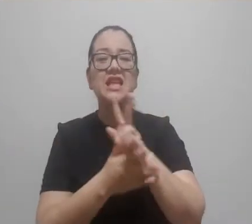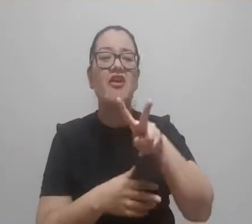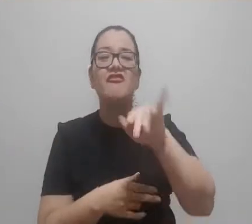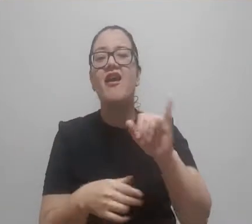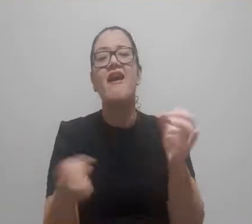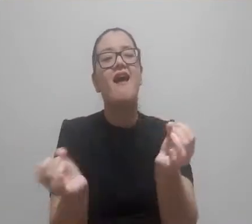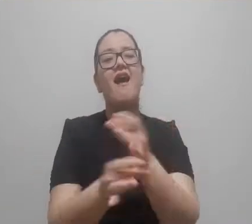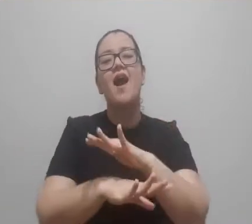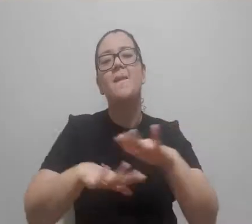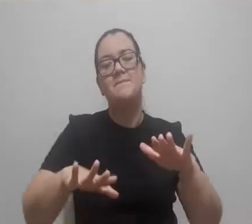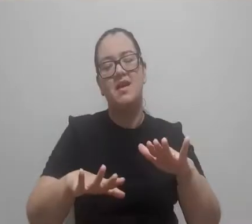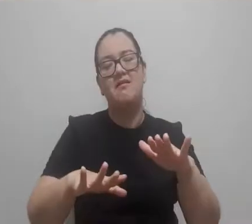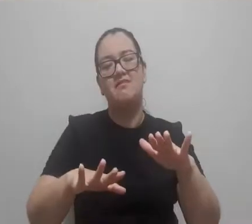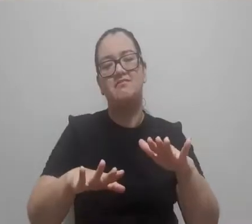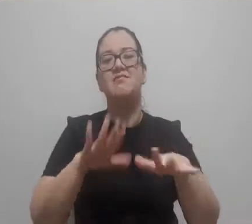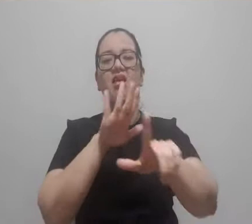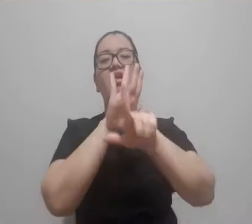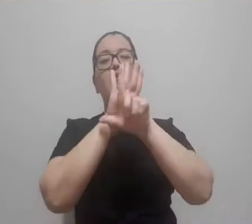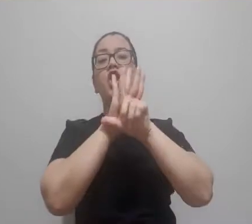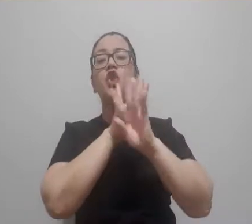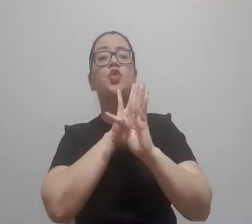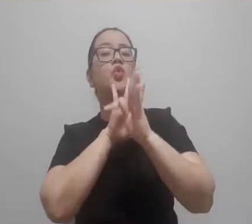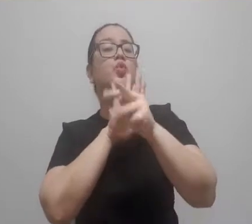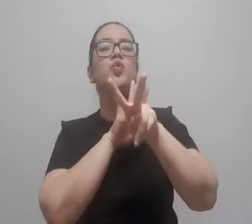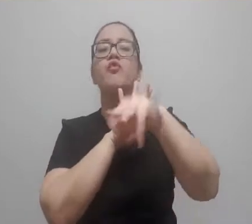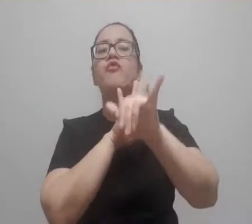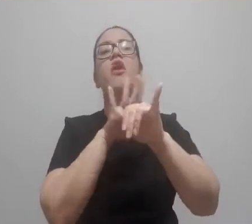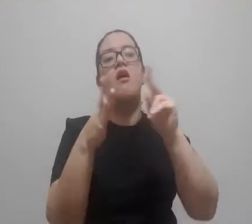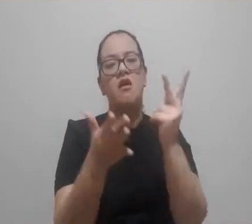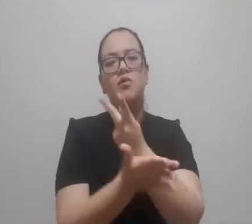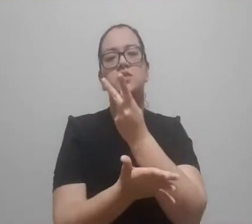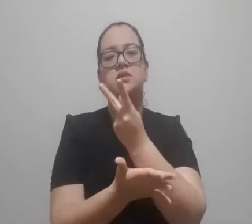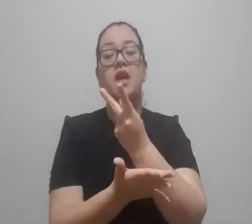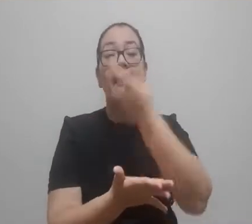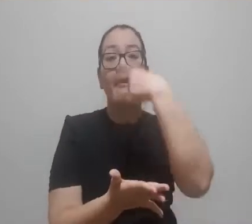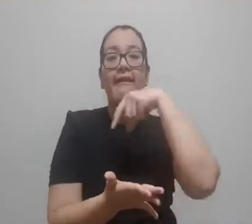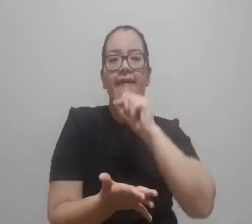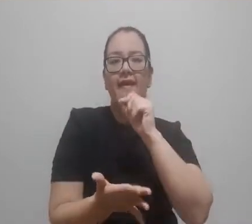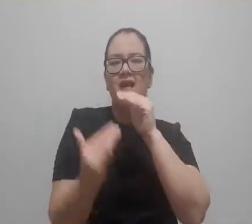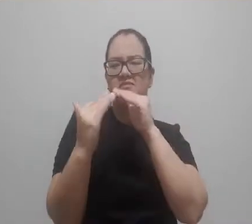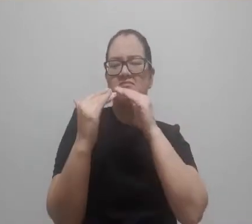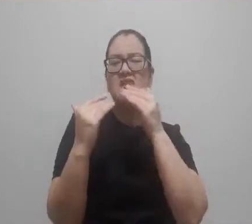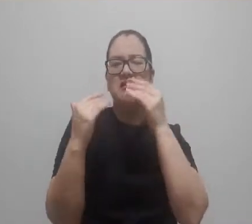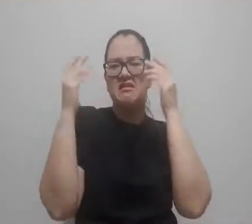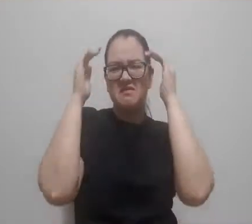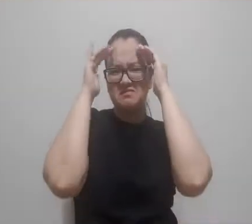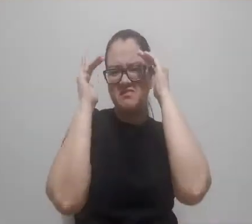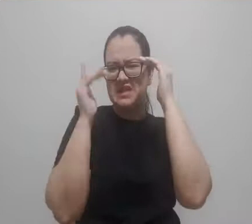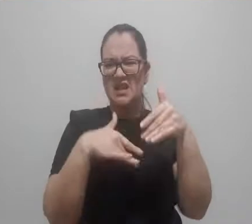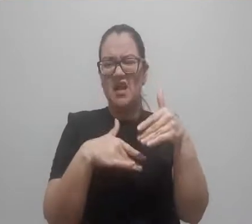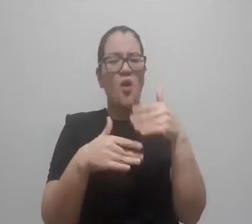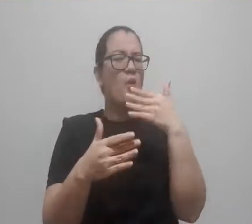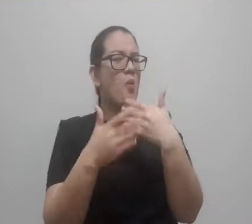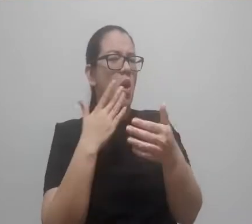se cumpra. Aquele, pois, que desrespeitar um destes mandamentos, ainda que dos menores,